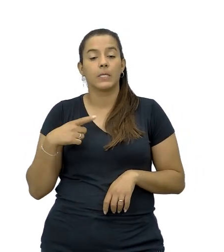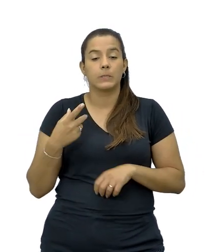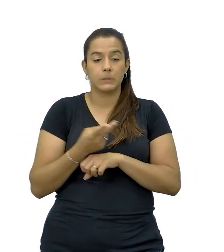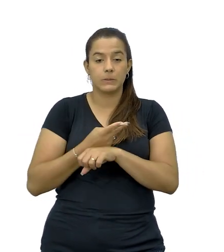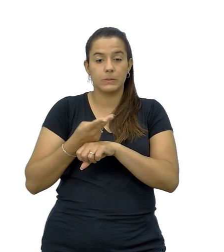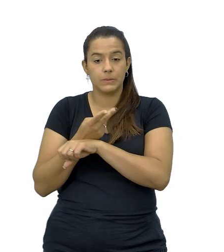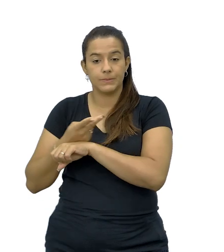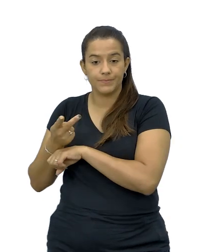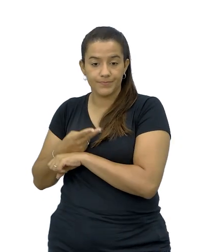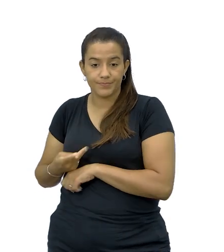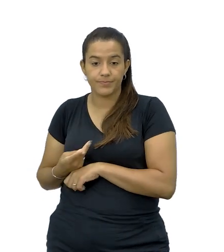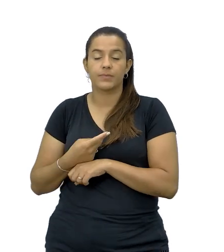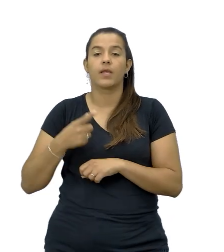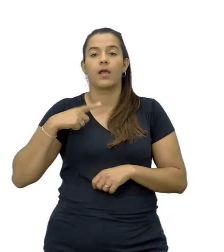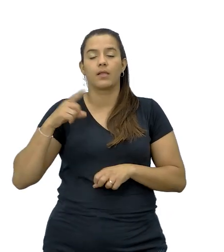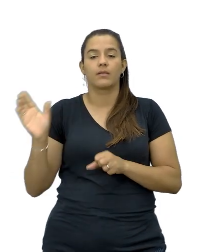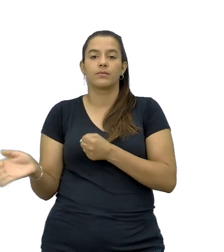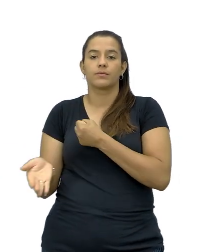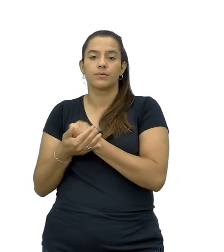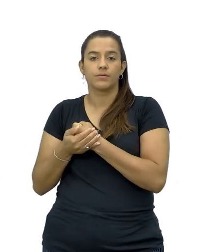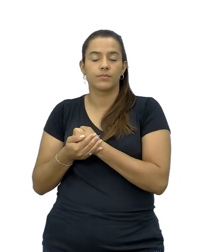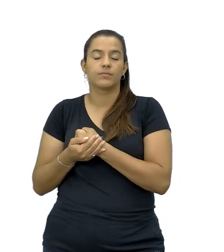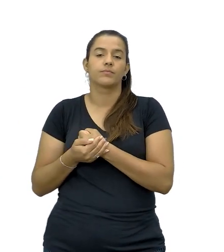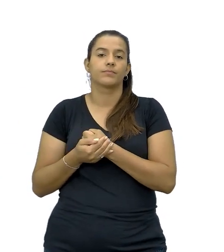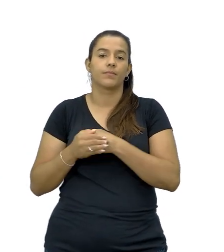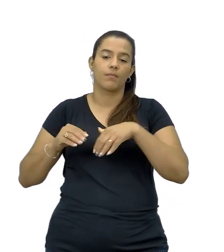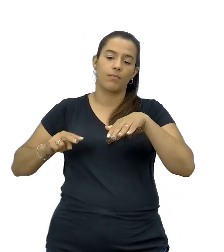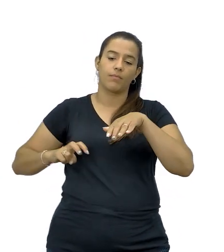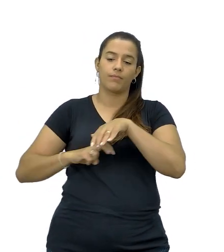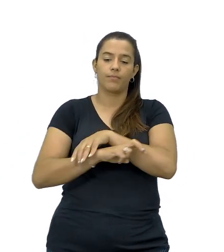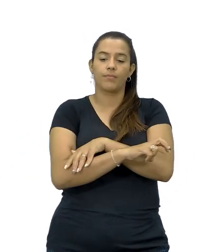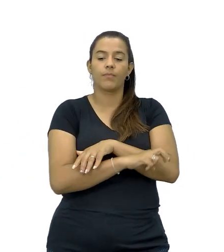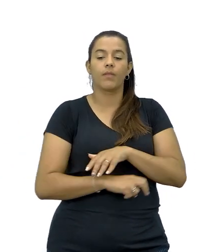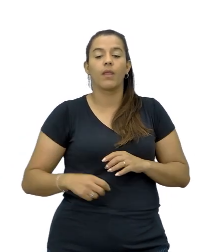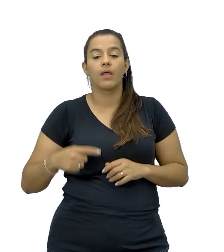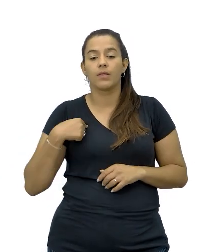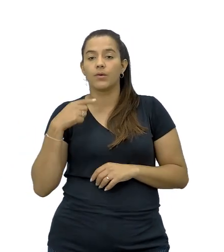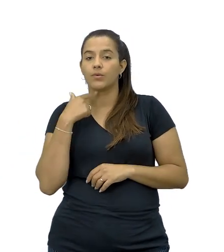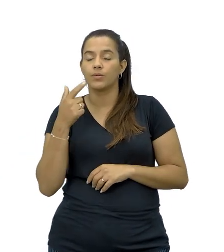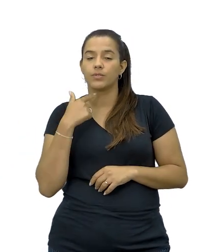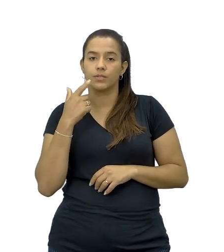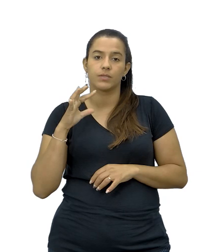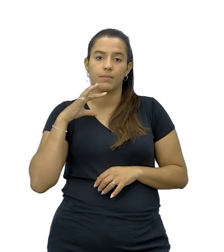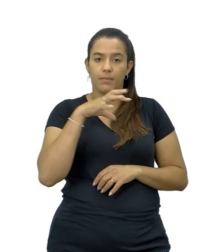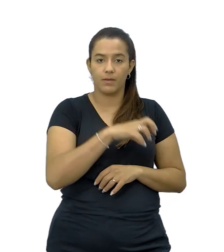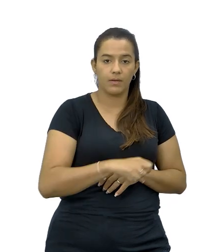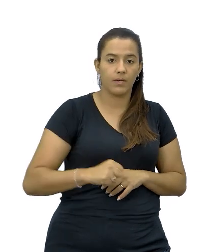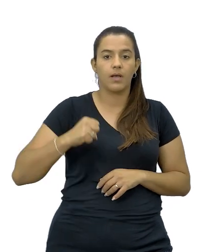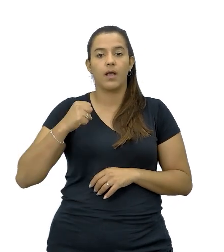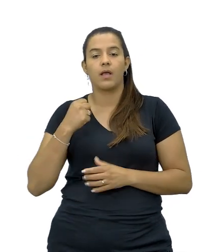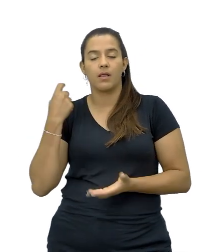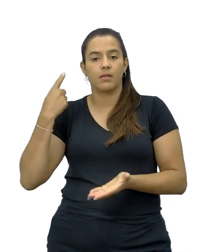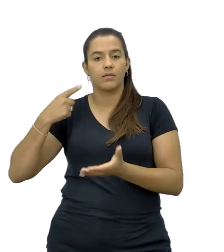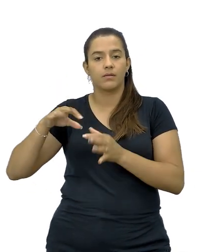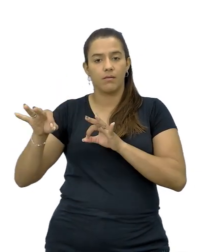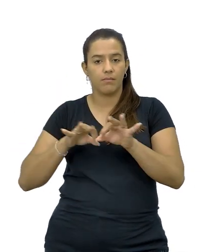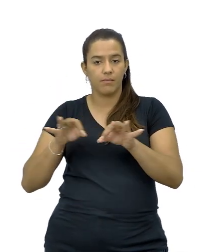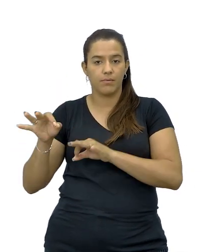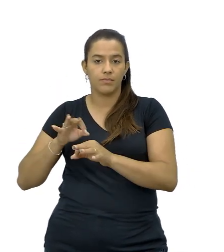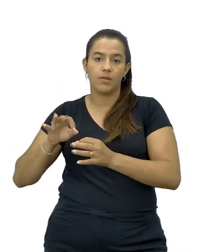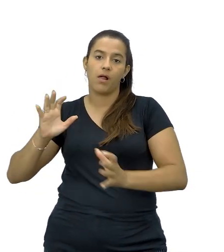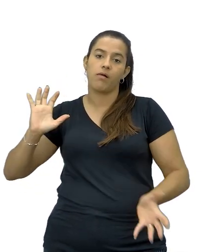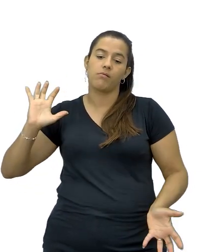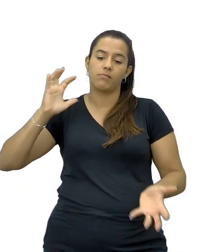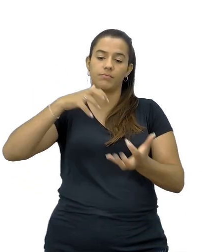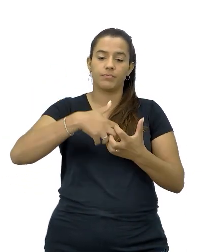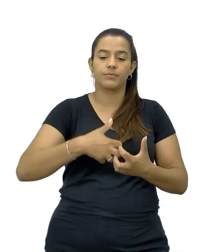caçadas, resolveram ficar escondidas em sua toca. Não podendo pegá-las, o gato planejou uma armadilha, que elas saíssem, subiu